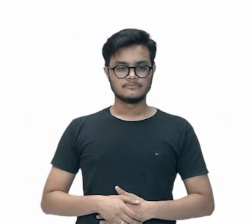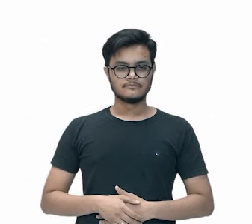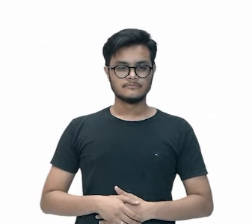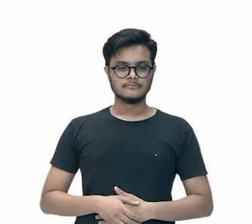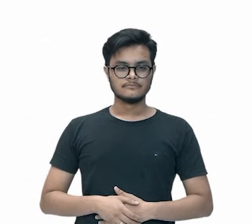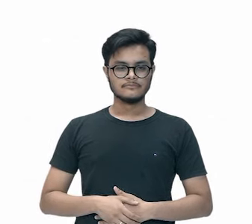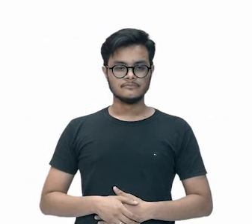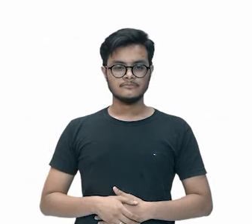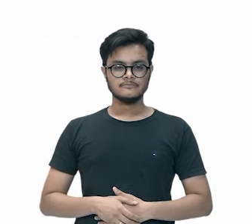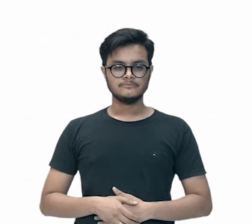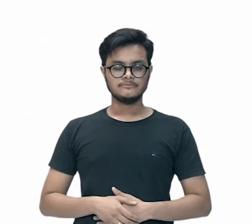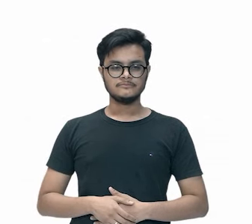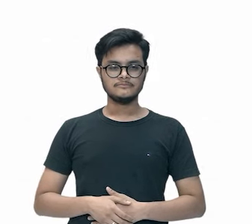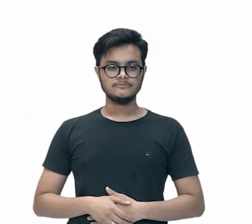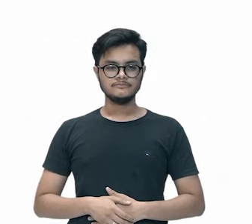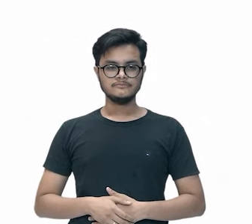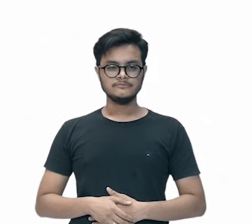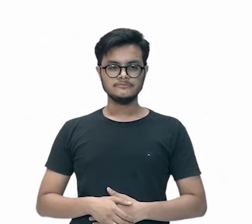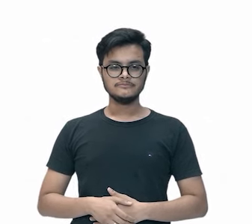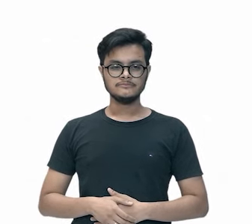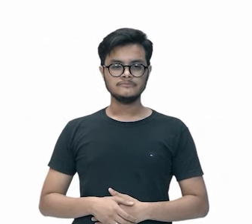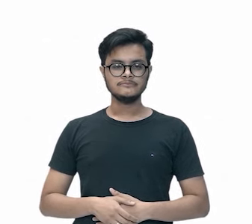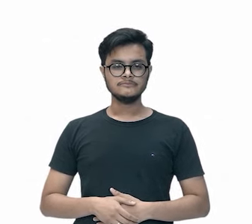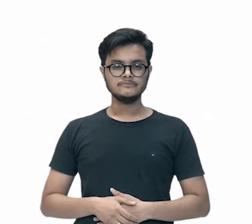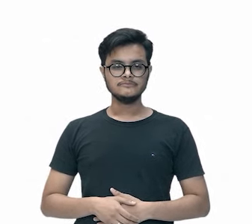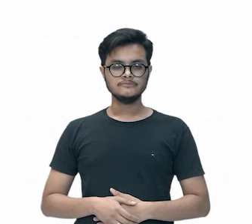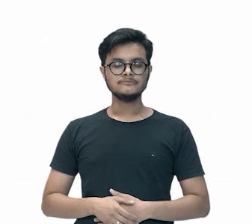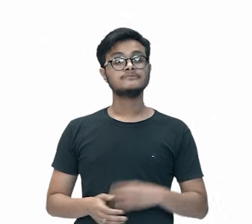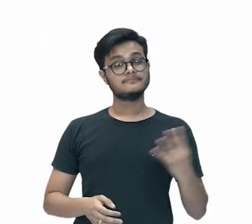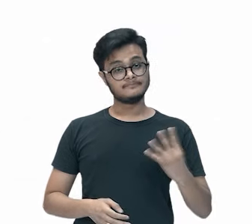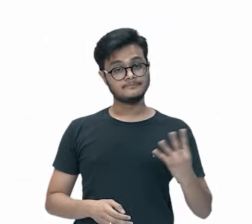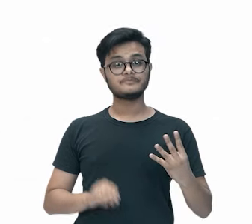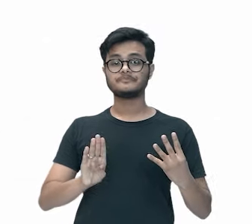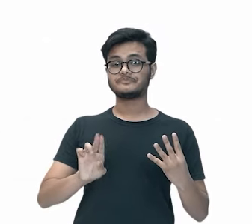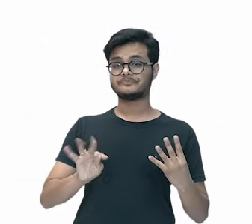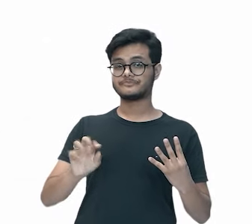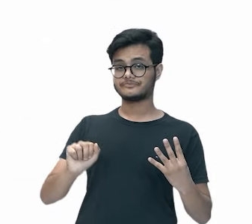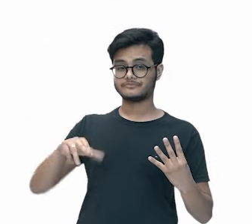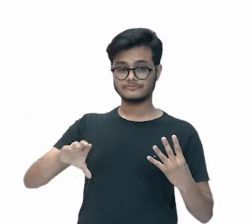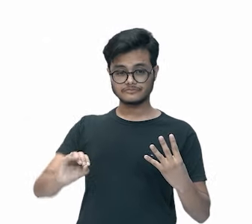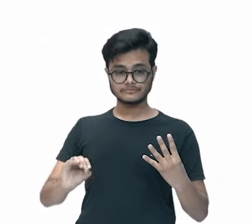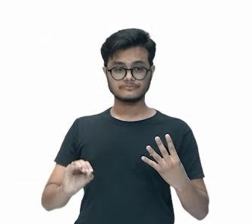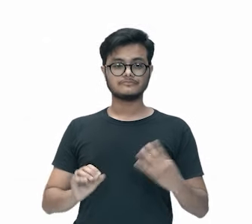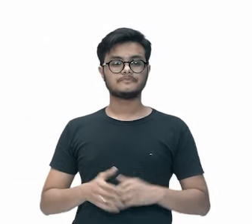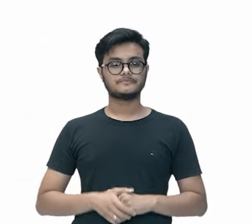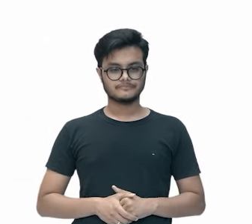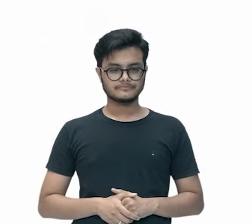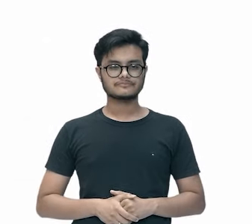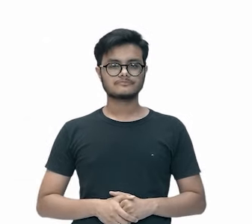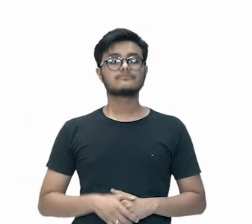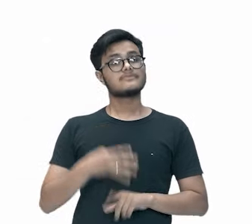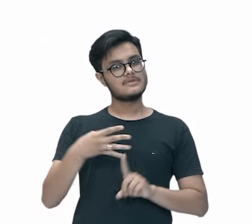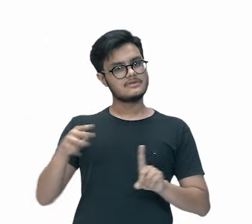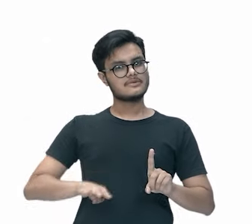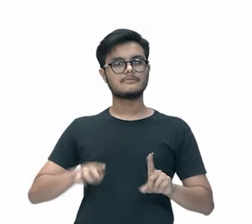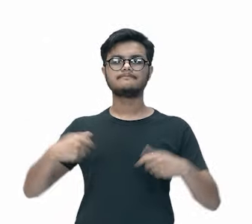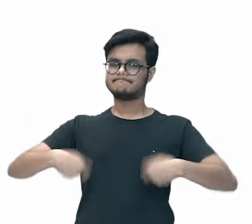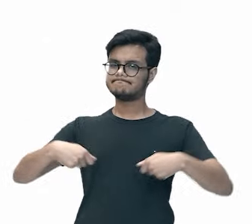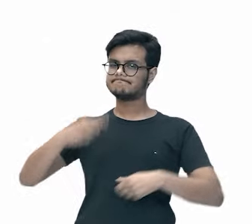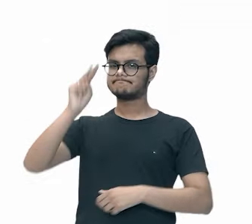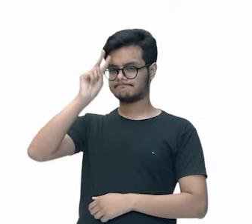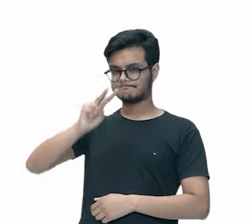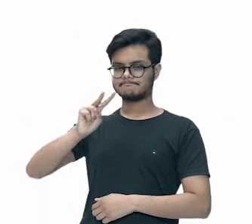carbono, né? Metano. Quando tem 4 carbonos, butano, olha na tabela, não esquece.